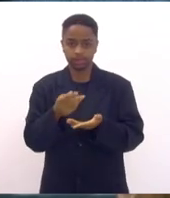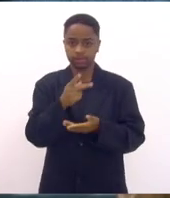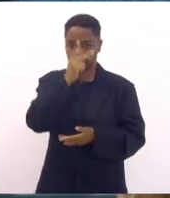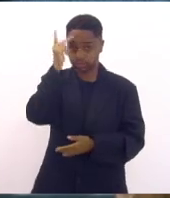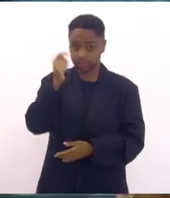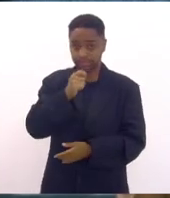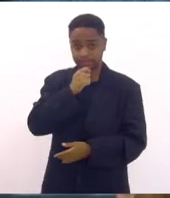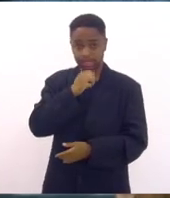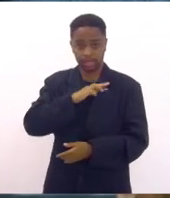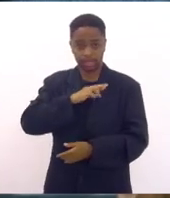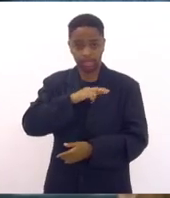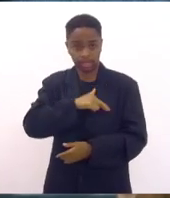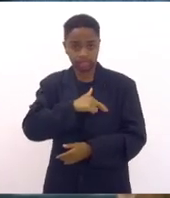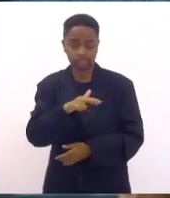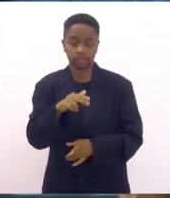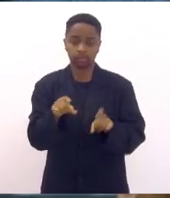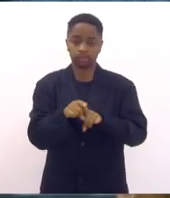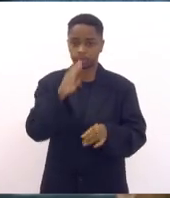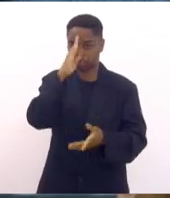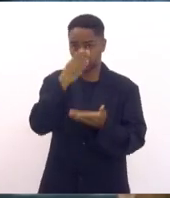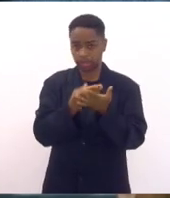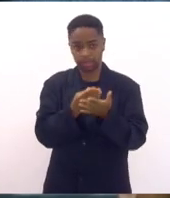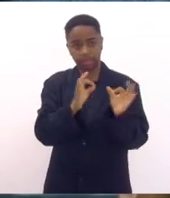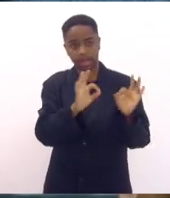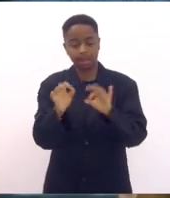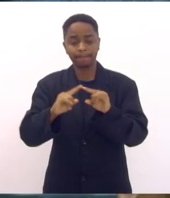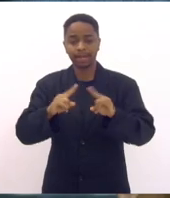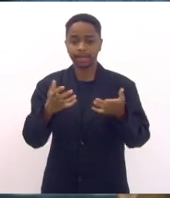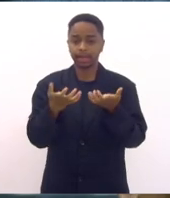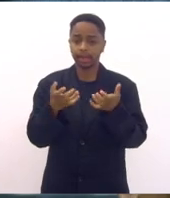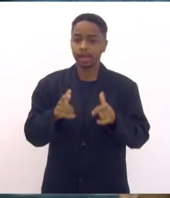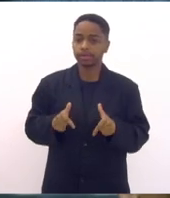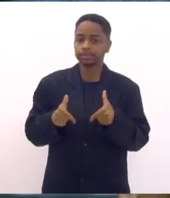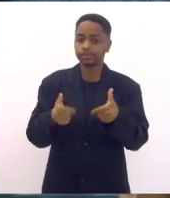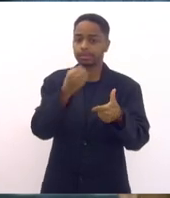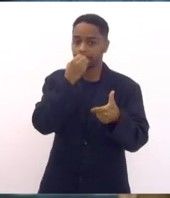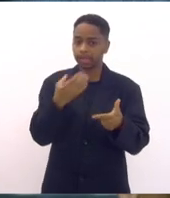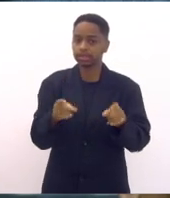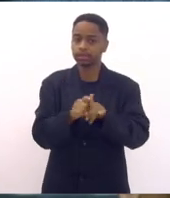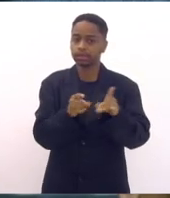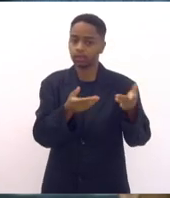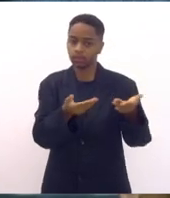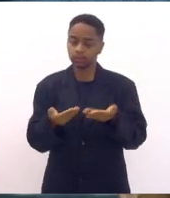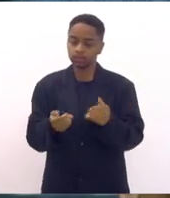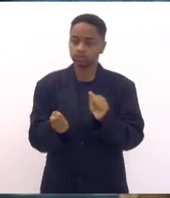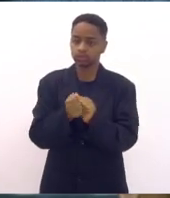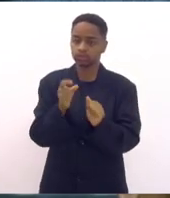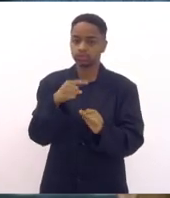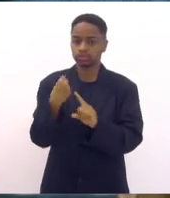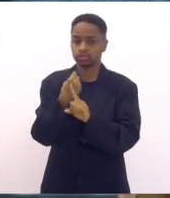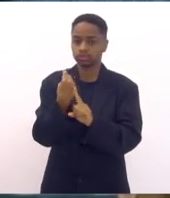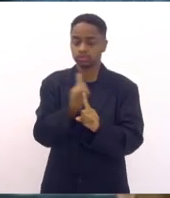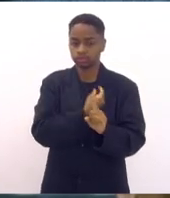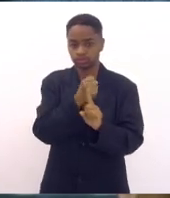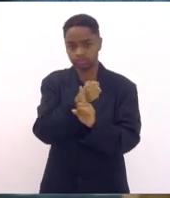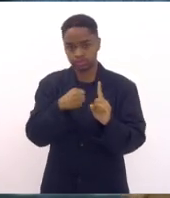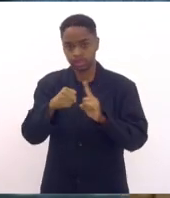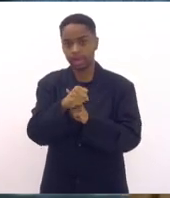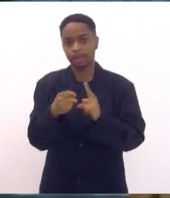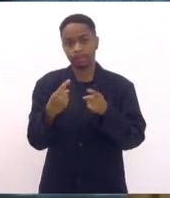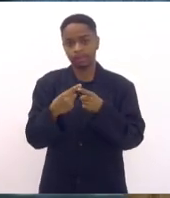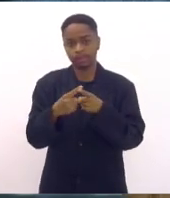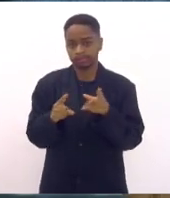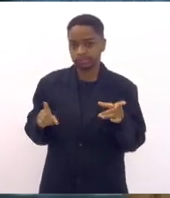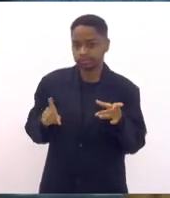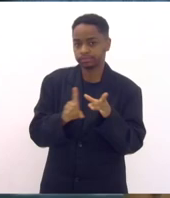tem uma crença mas se dispõe também a fazer o bem que podem estar sendo inclusas dentro da nossa sociedade porque fazem parte da nossa